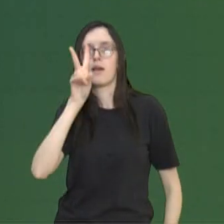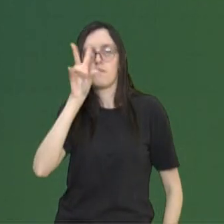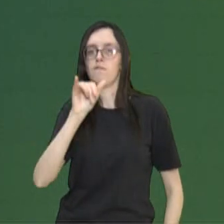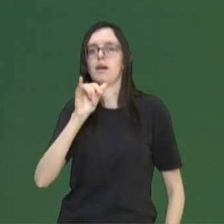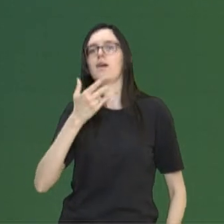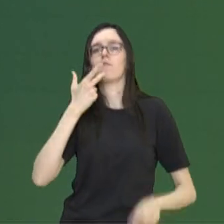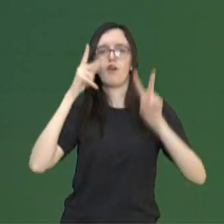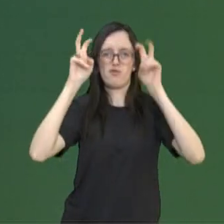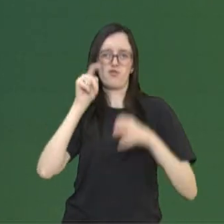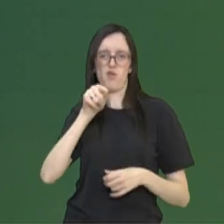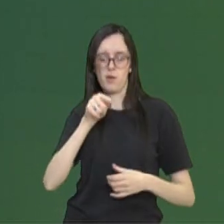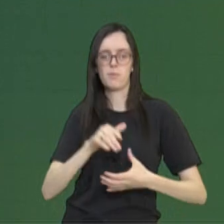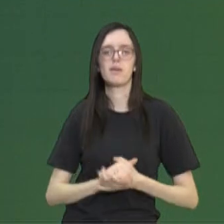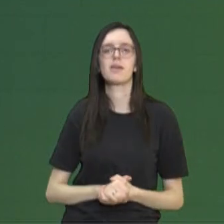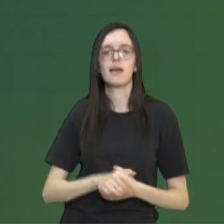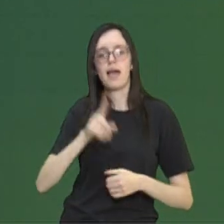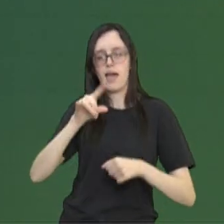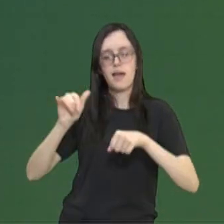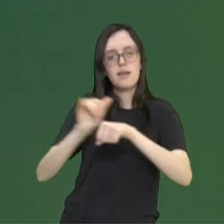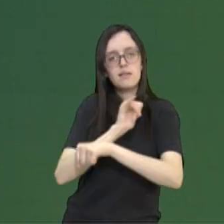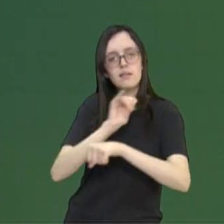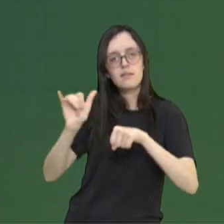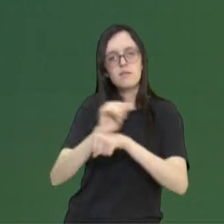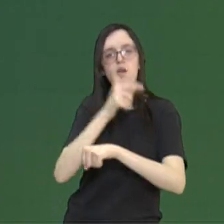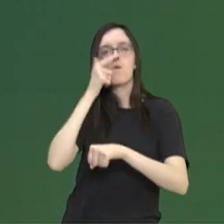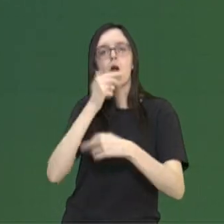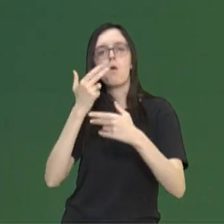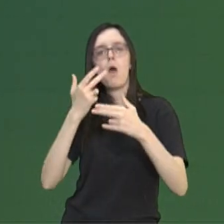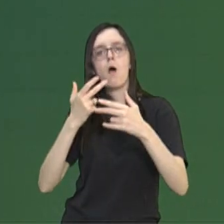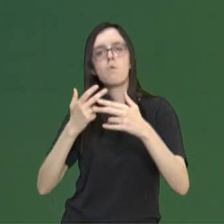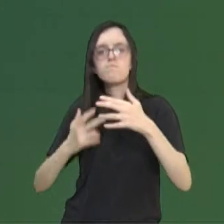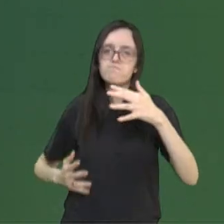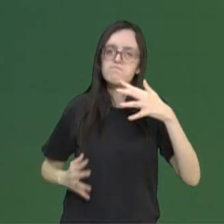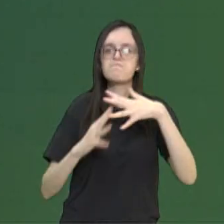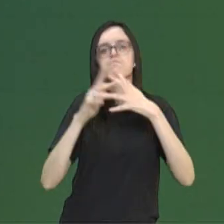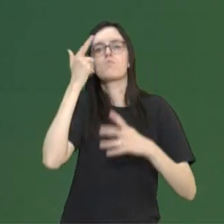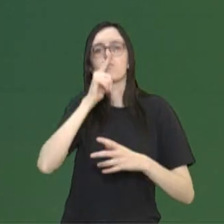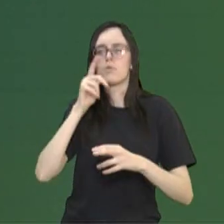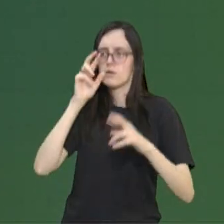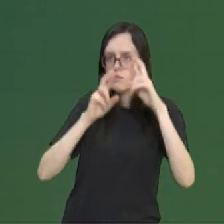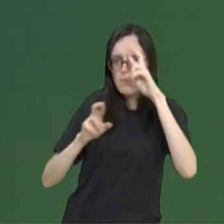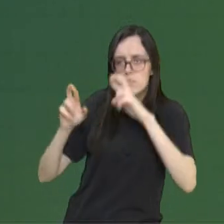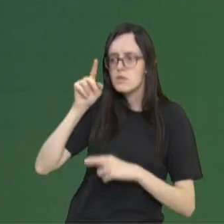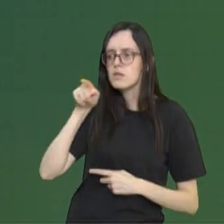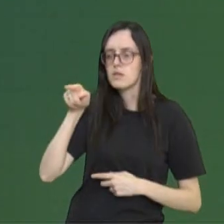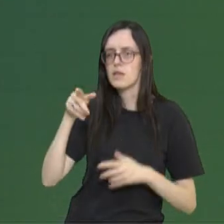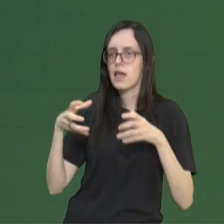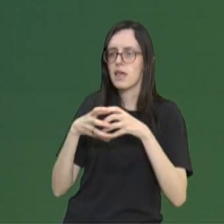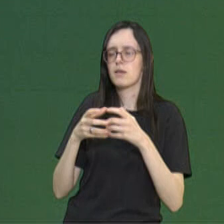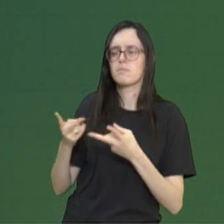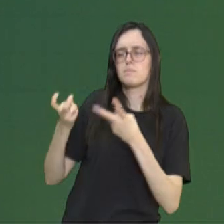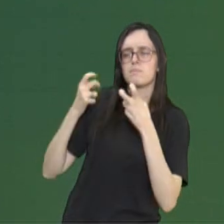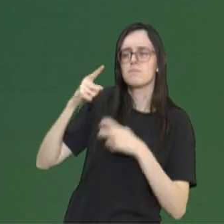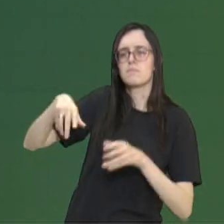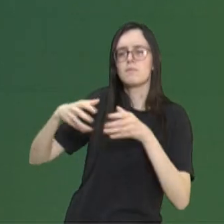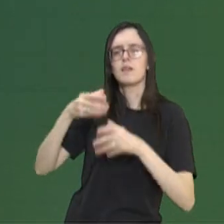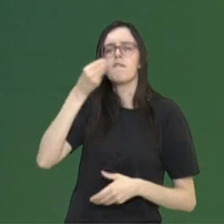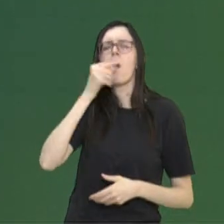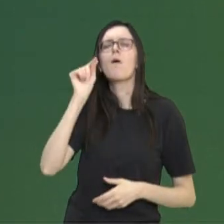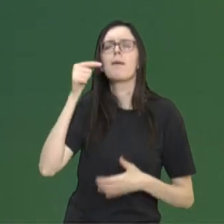nós podemos estabelecer várias estratégias, várias táticas, né? Dependendo da modalidade, nós temos sistemas